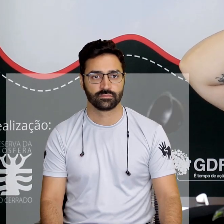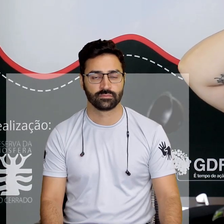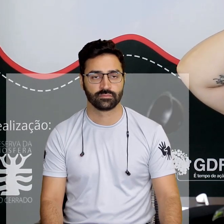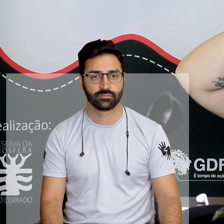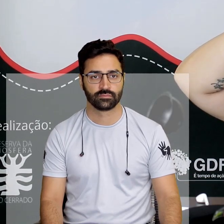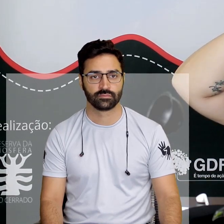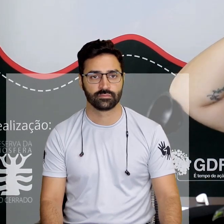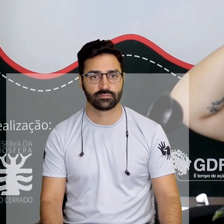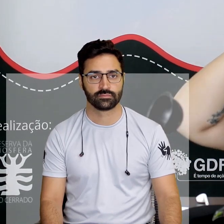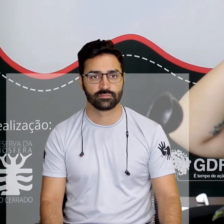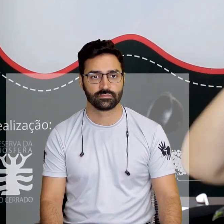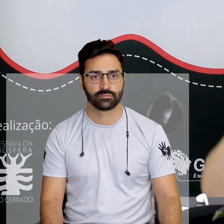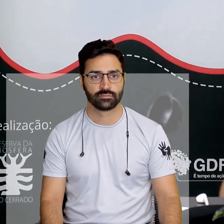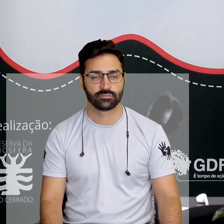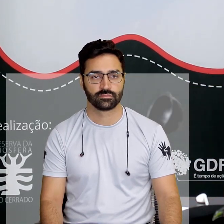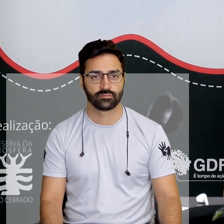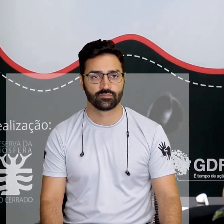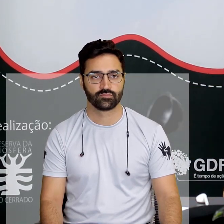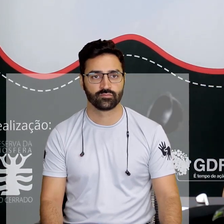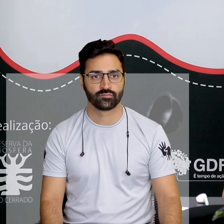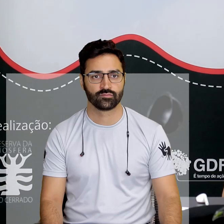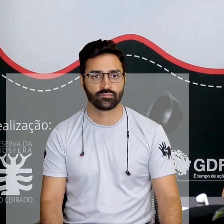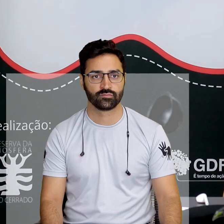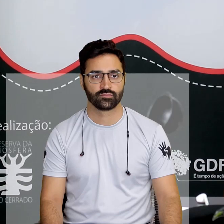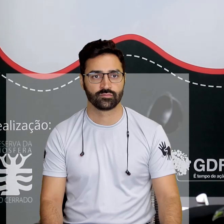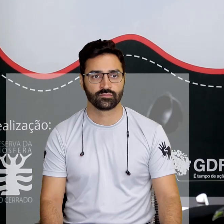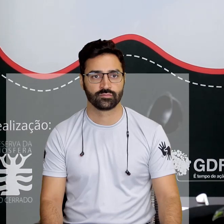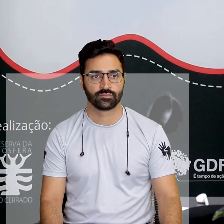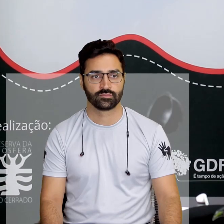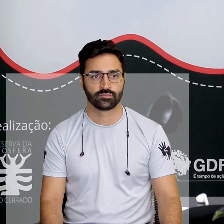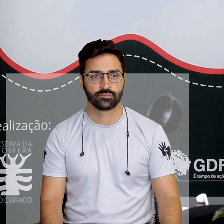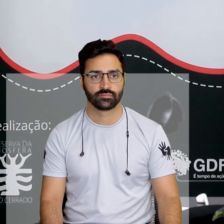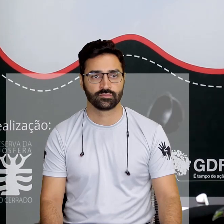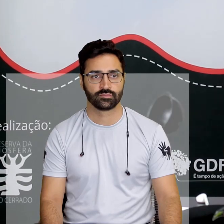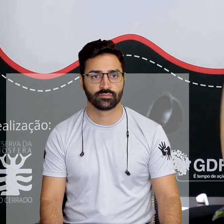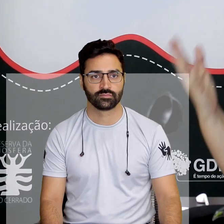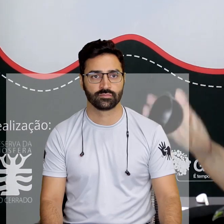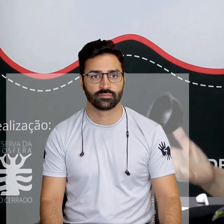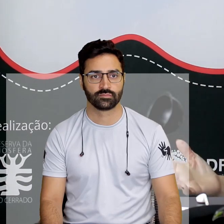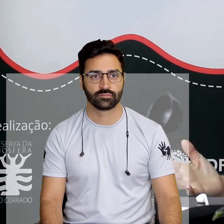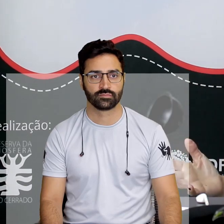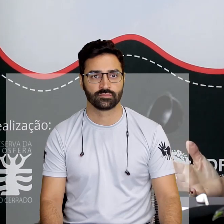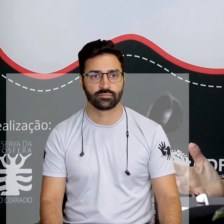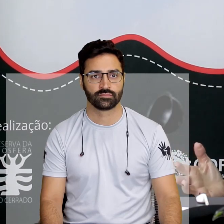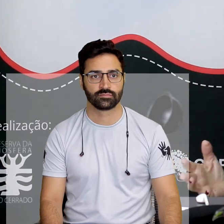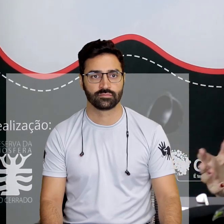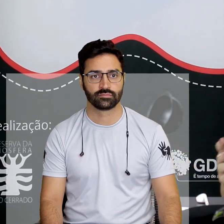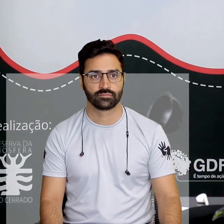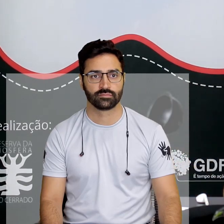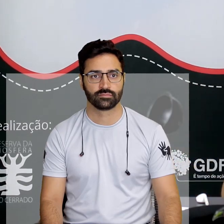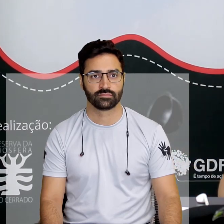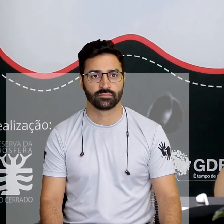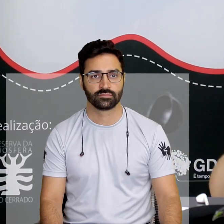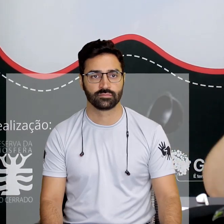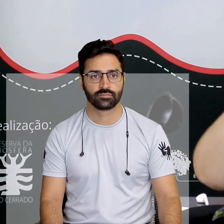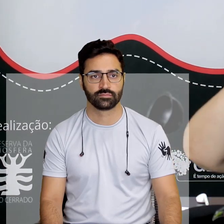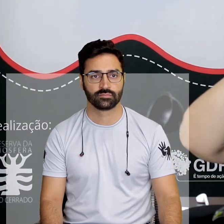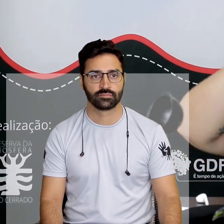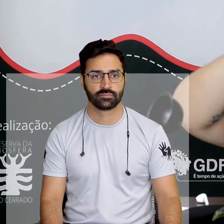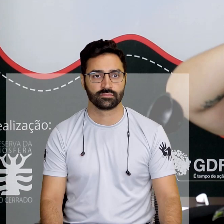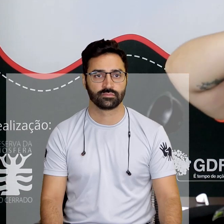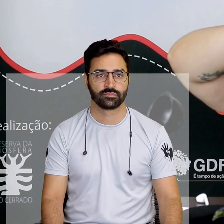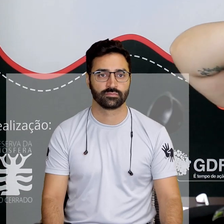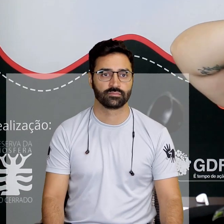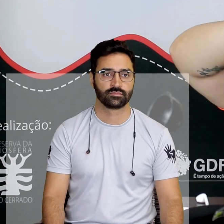Ok? A sexta não é o número 6 na testa, como a gente pode pensar seguindo a lógica, tá? A